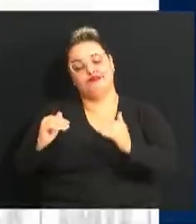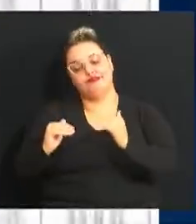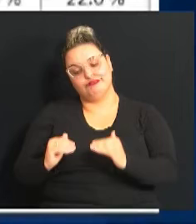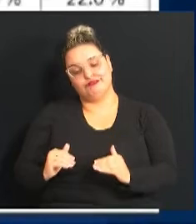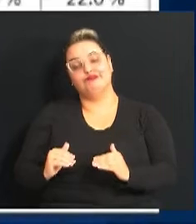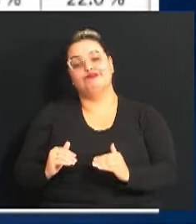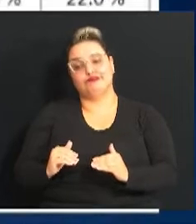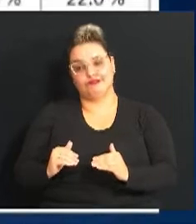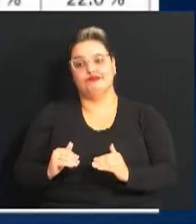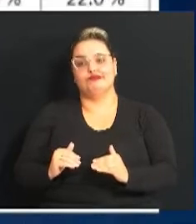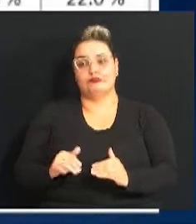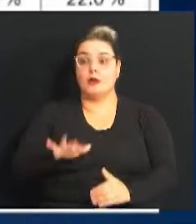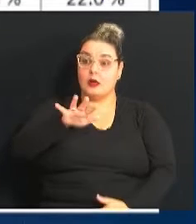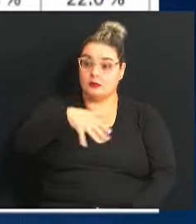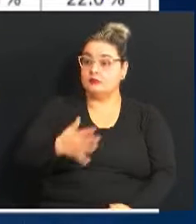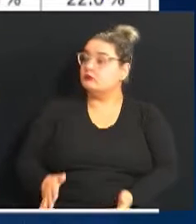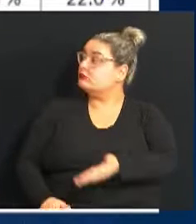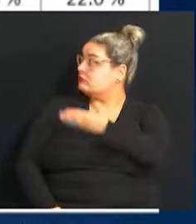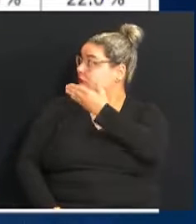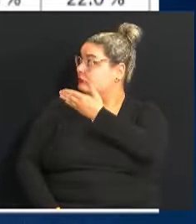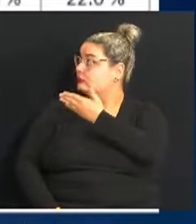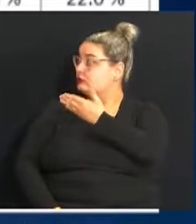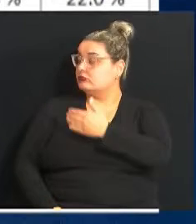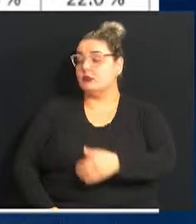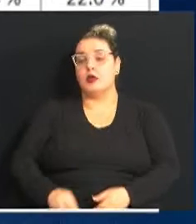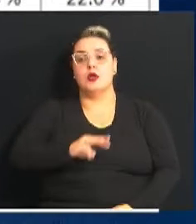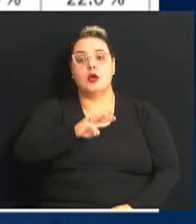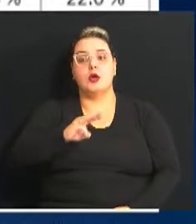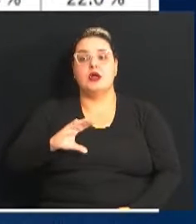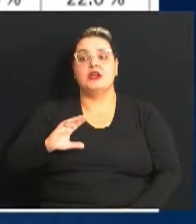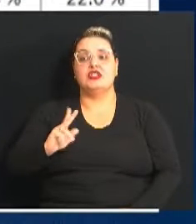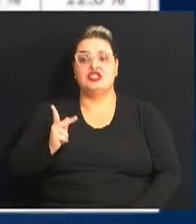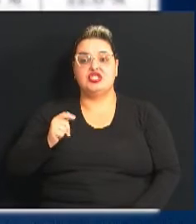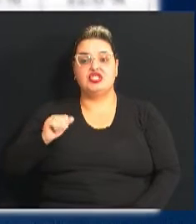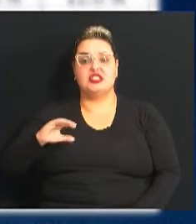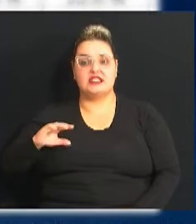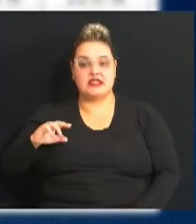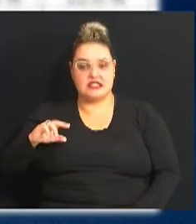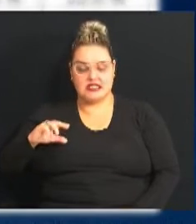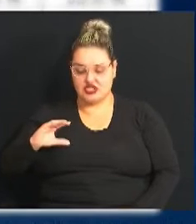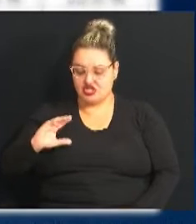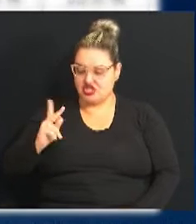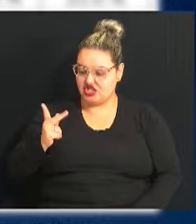De acordo com o matemático do site Chance de Gol, o clube tem